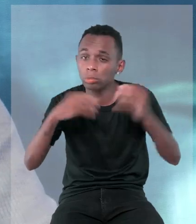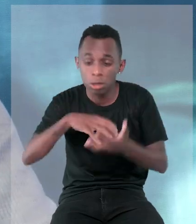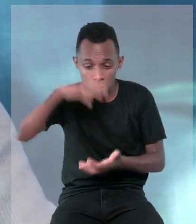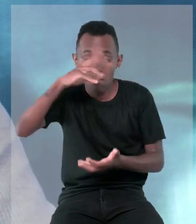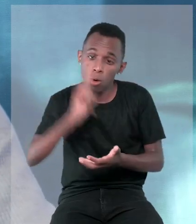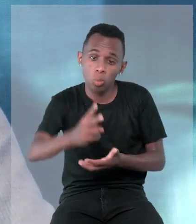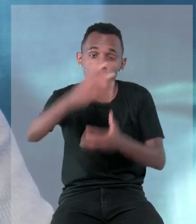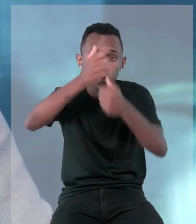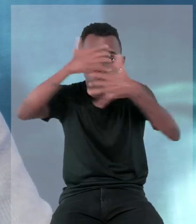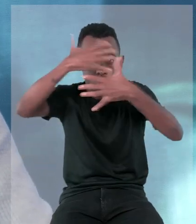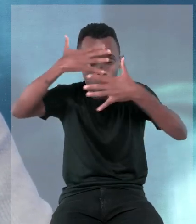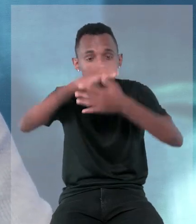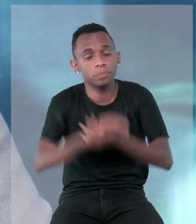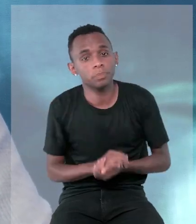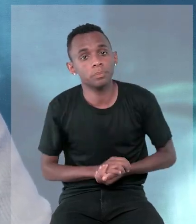gente